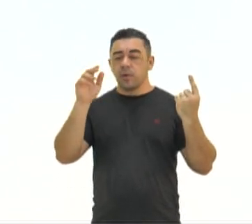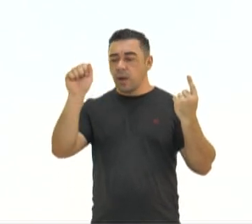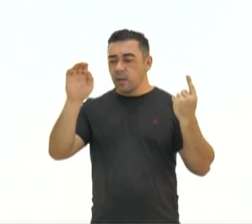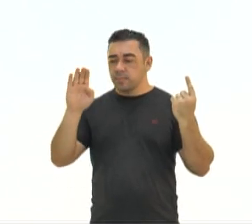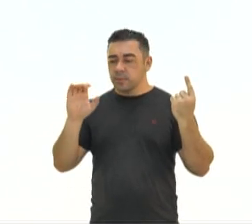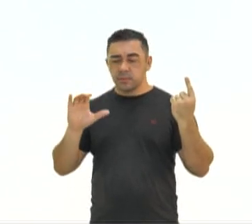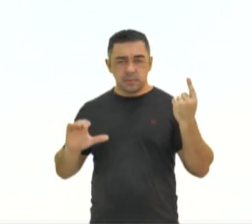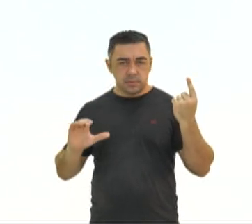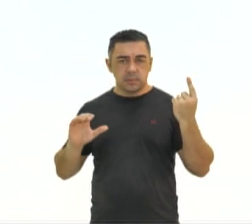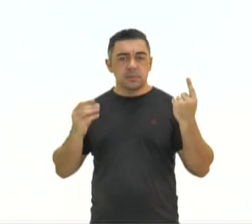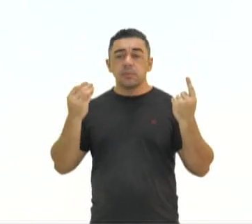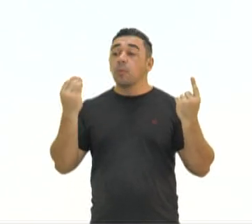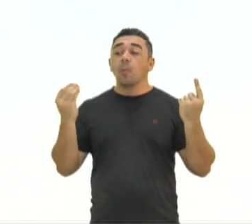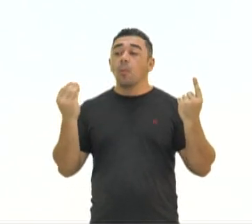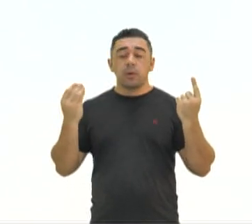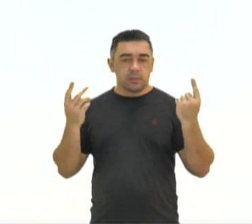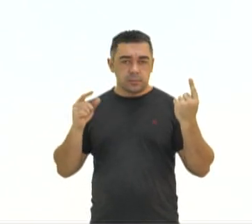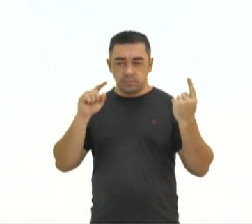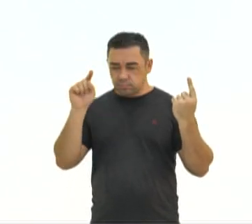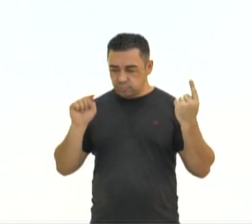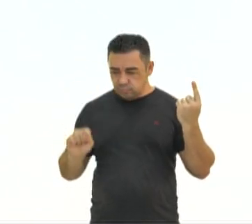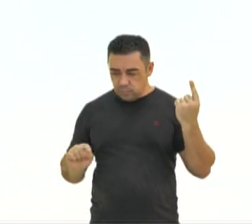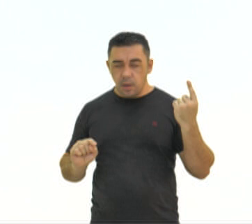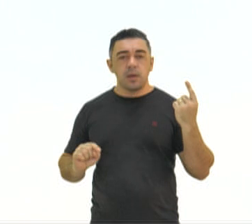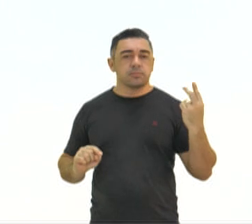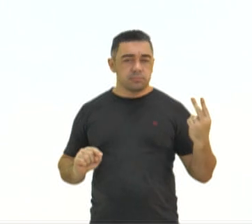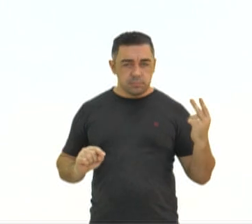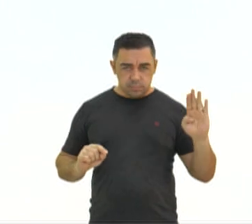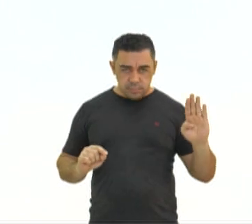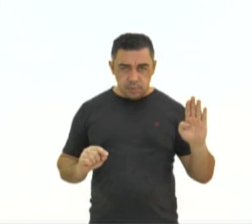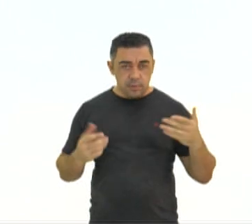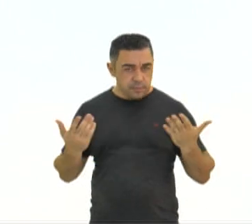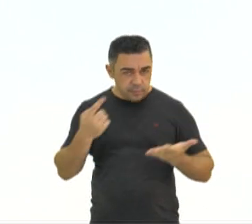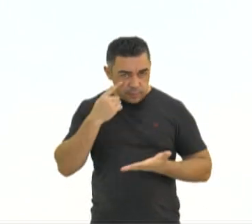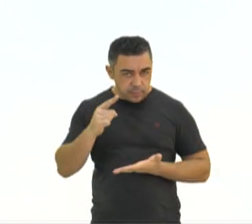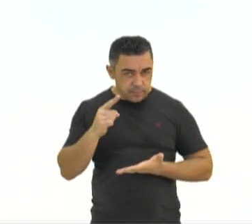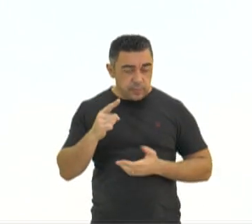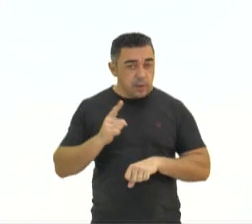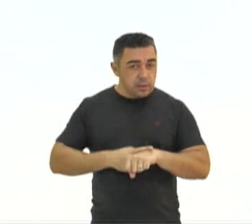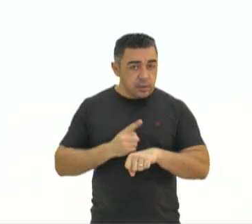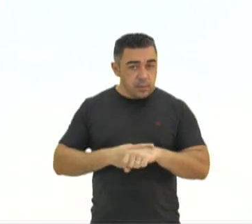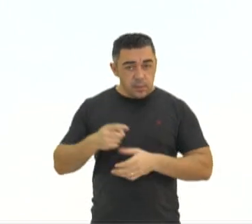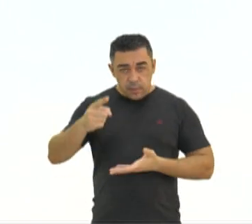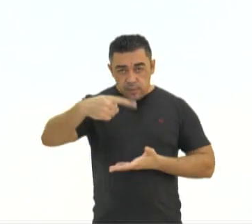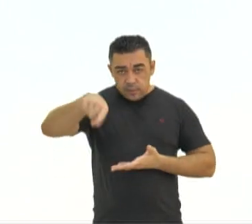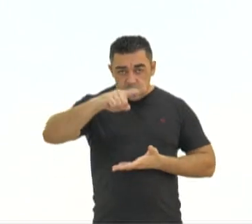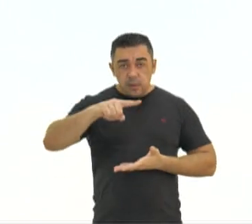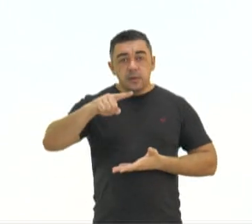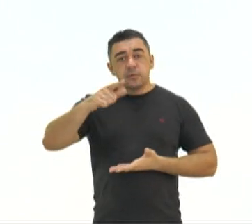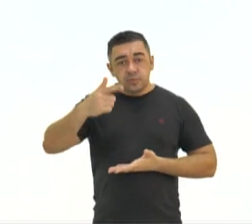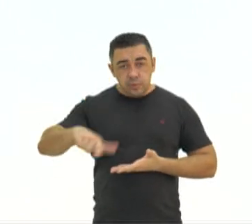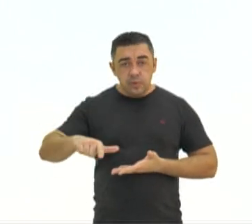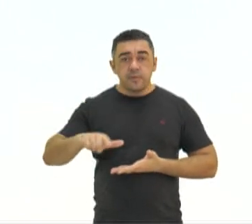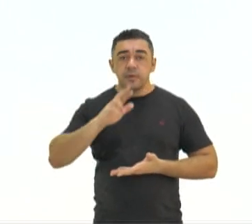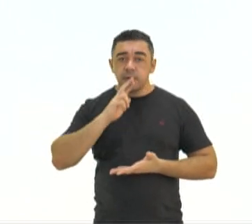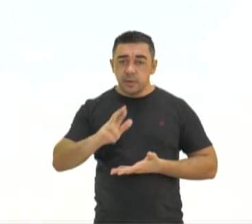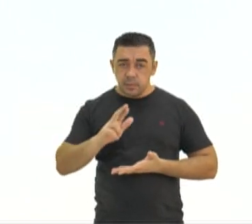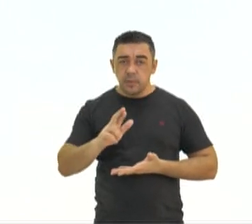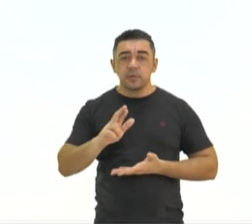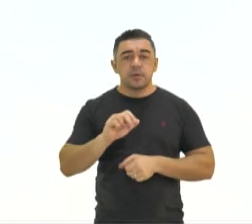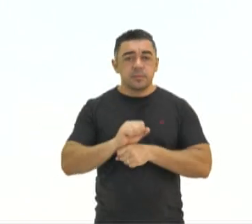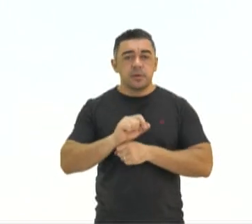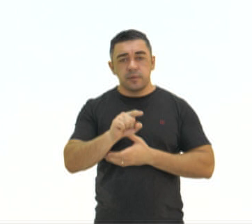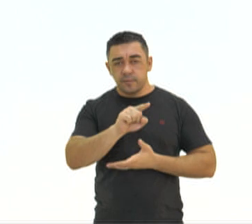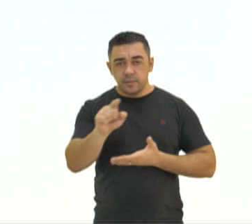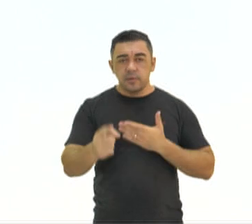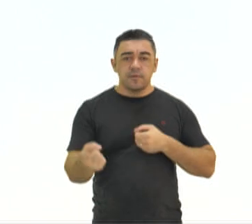A, B e C, né? Quais dessas equações são equivalentes, tudo bem? Então, vou dar um tempo novamente para vocês resolverem essa questão e